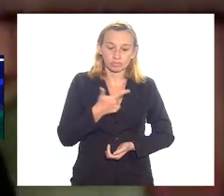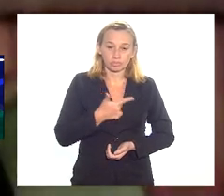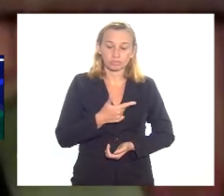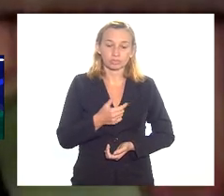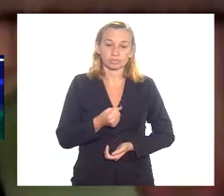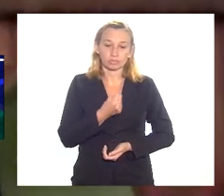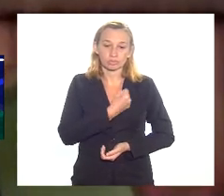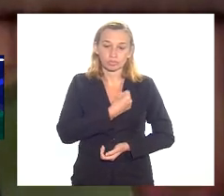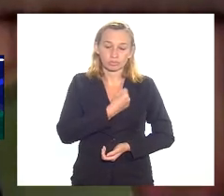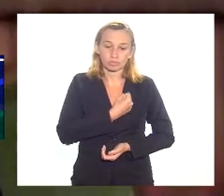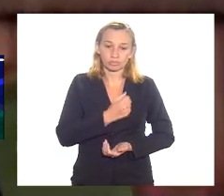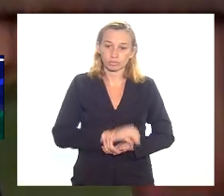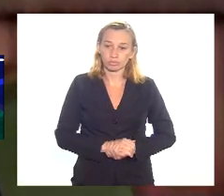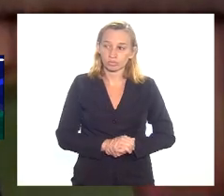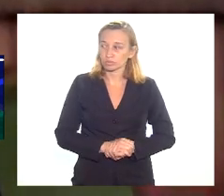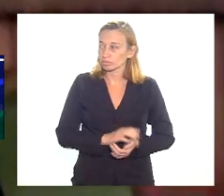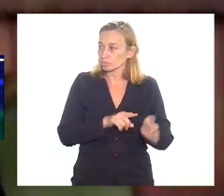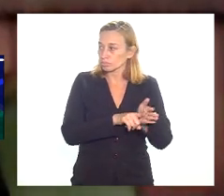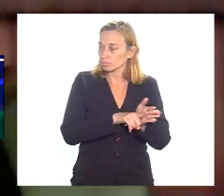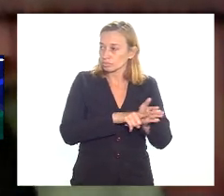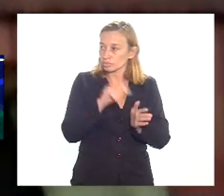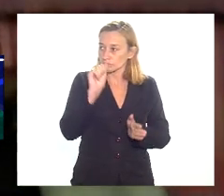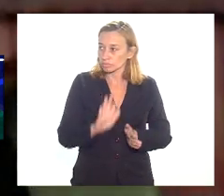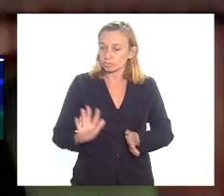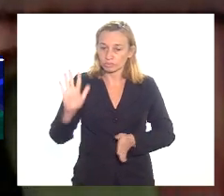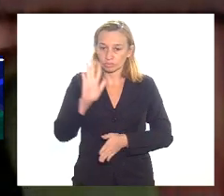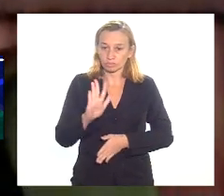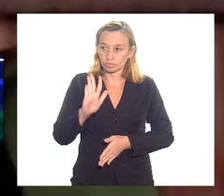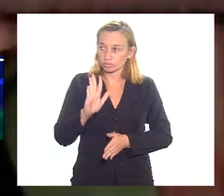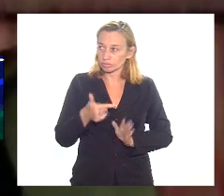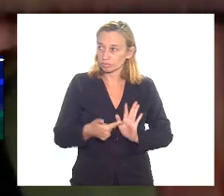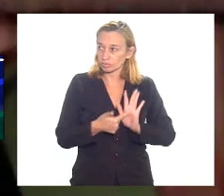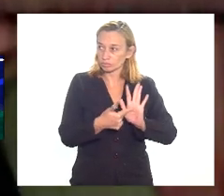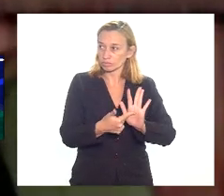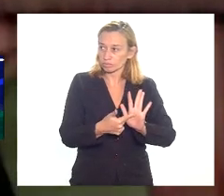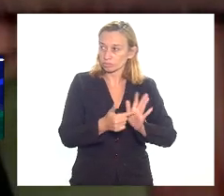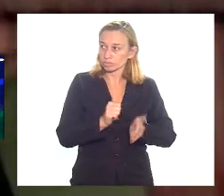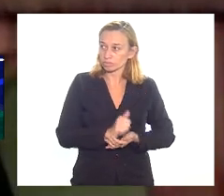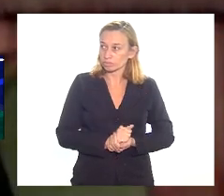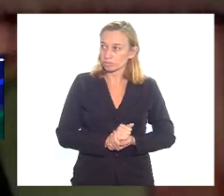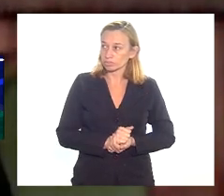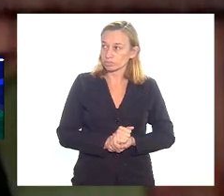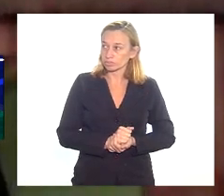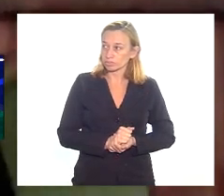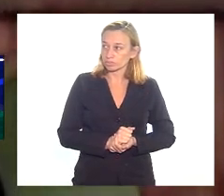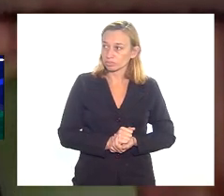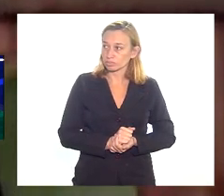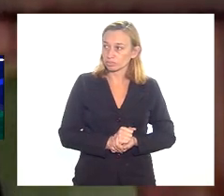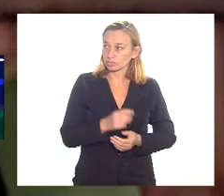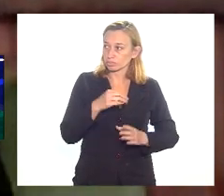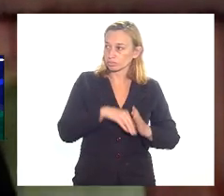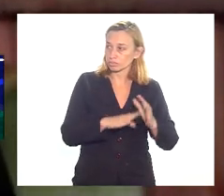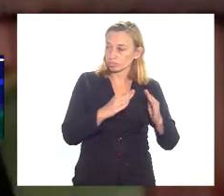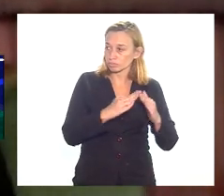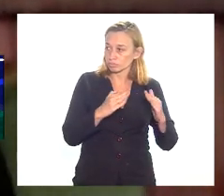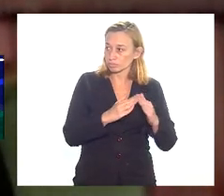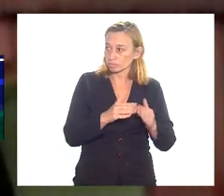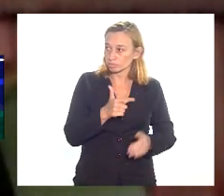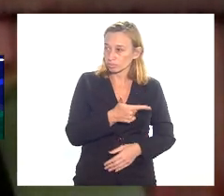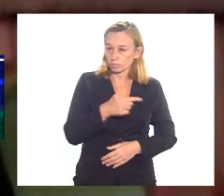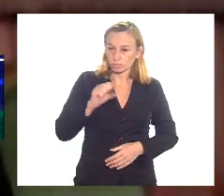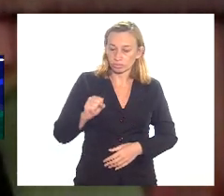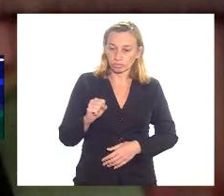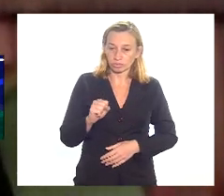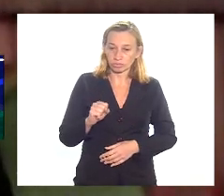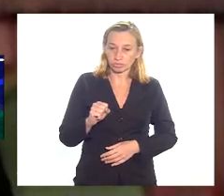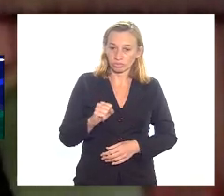da Pesquisa Nacional de Amostras por Domicílios, a PNAD Contínua, divulgada em 28